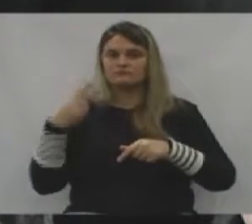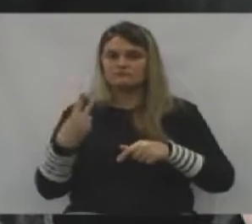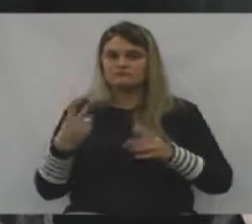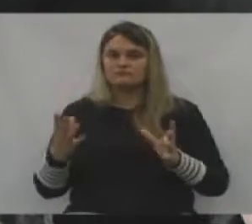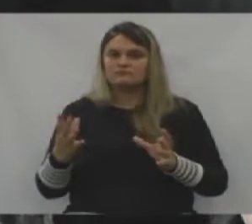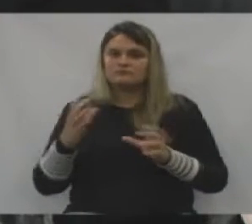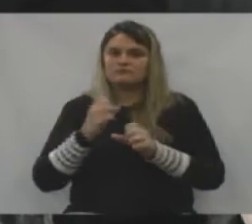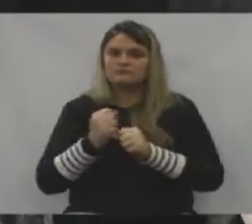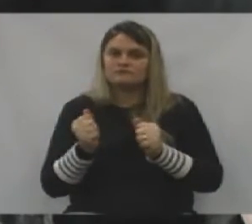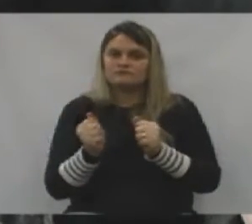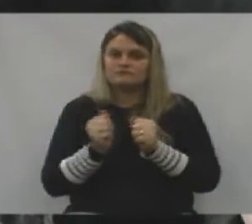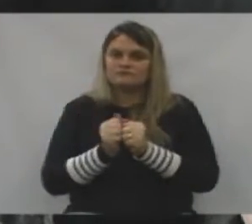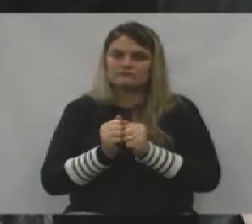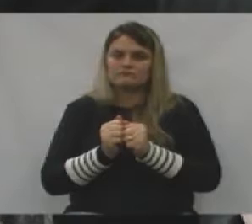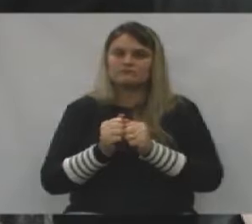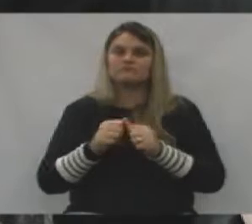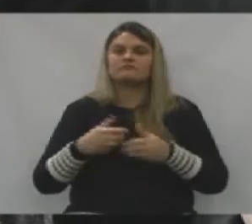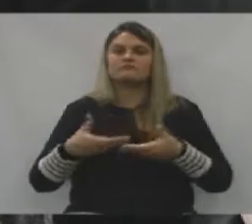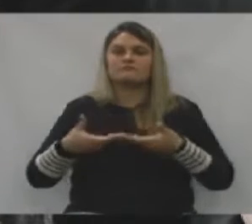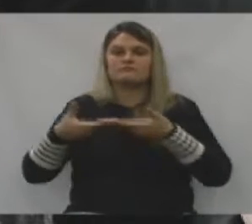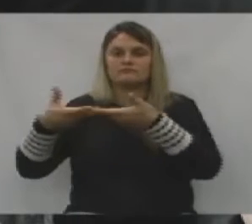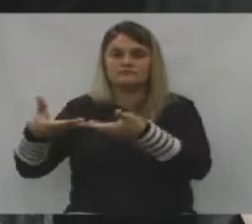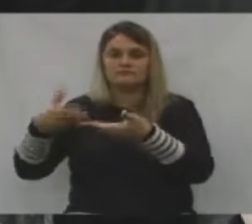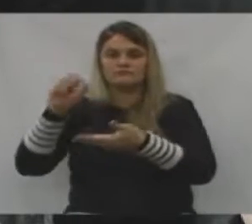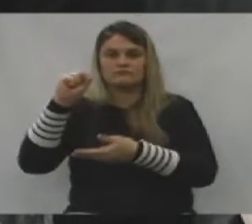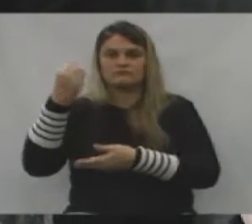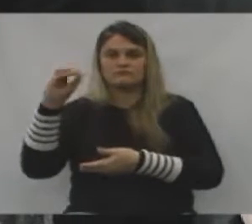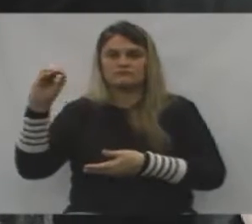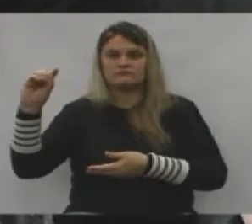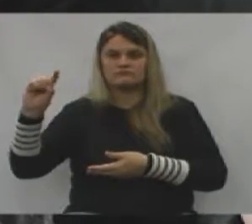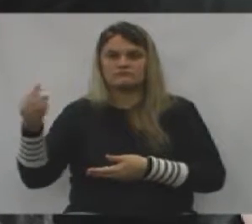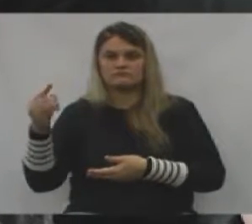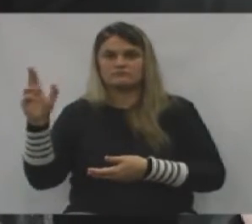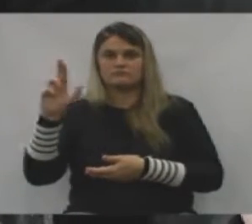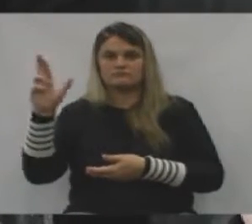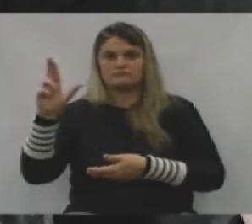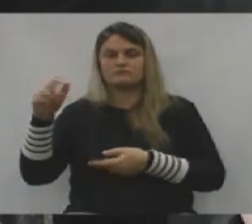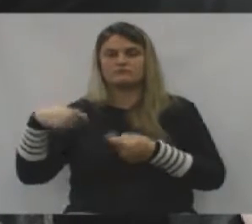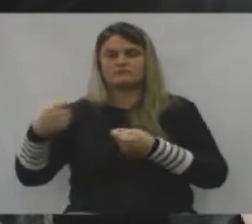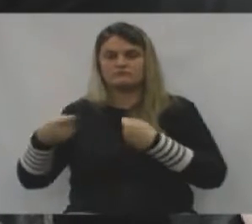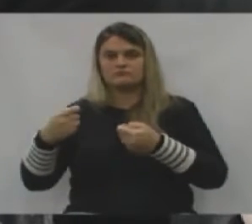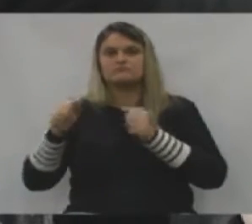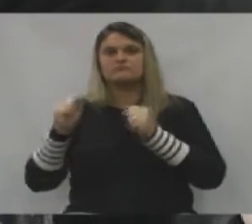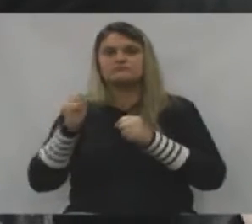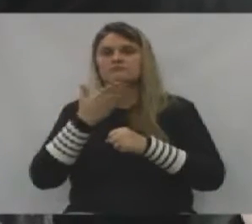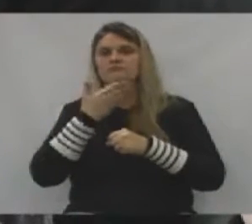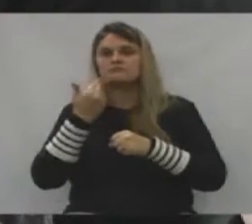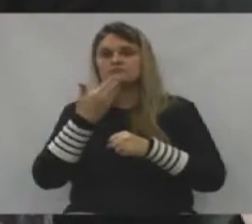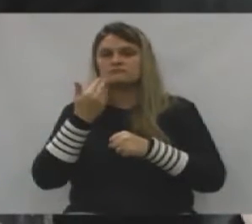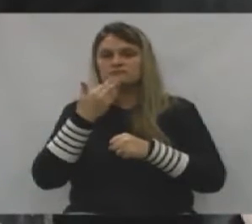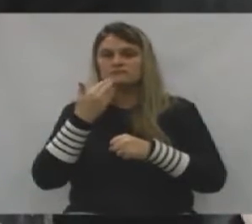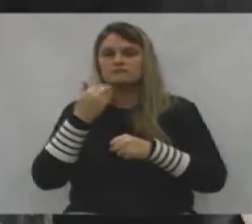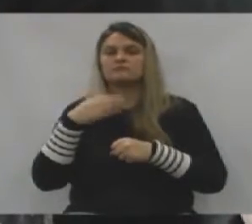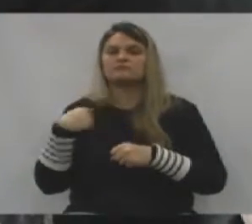para que pudesse, na noite de hoje, estar devolvendo R$ 800 mil para que essa administração possa melhorar ainda mais a nossa saúde.